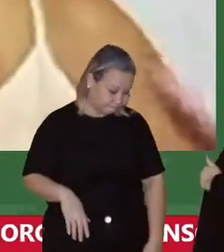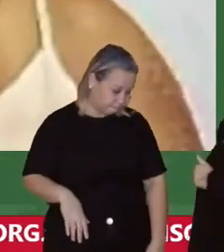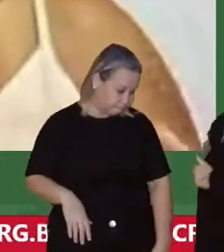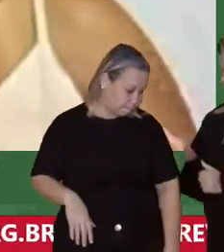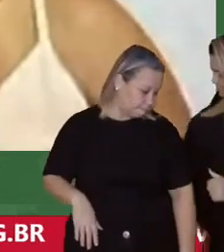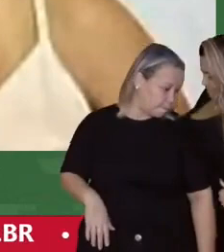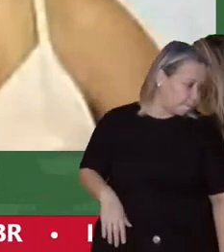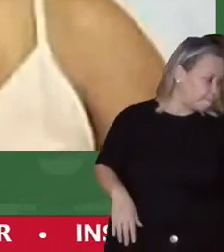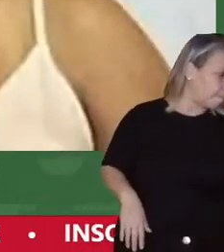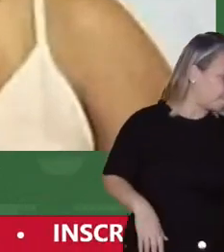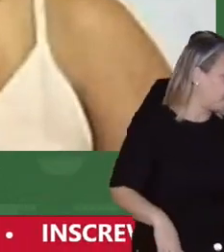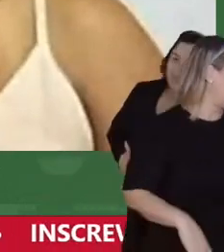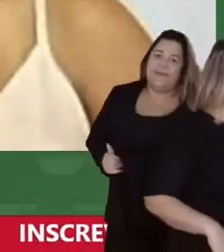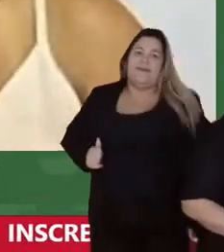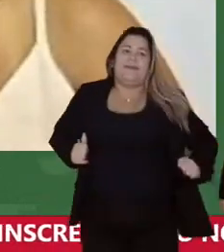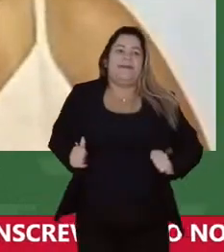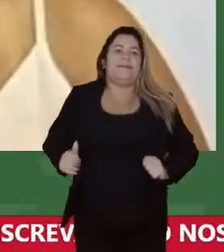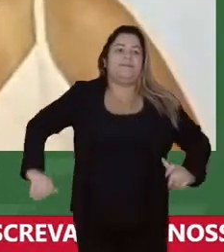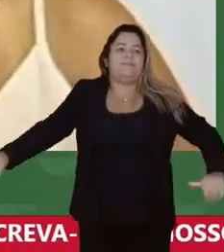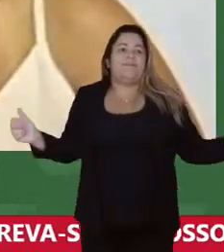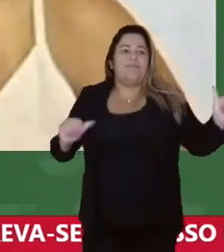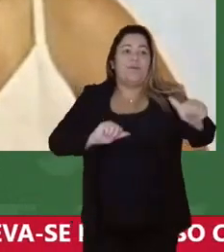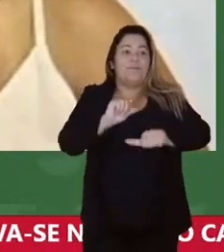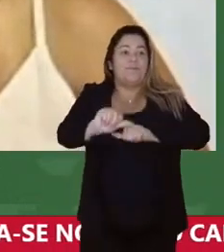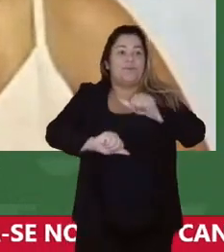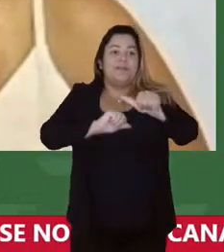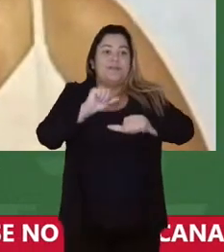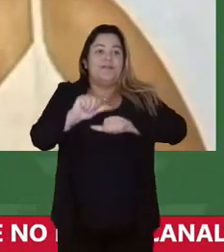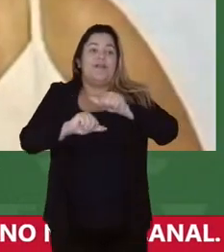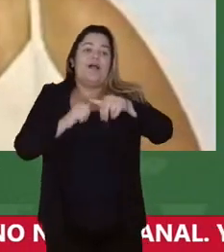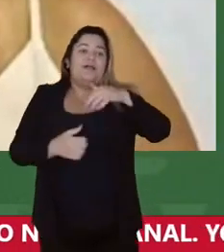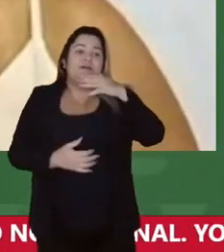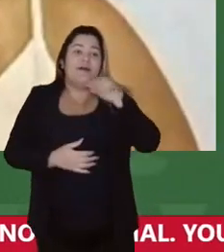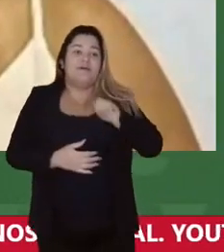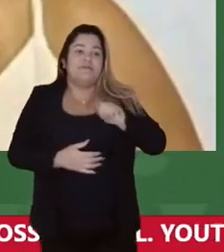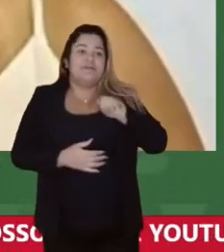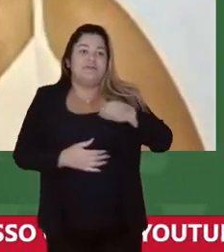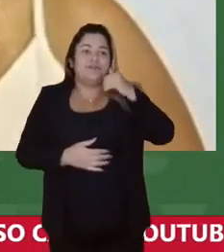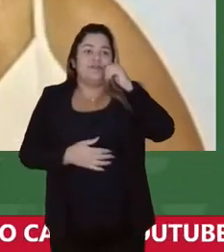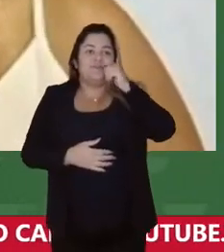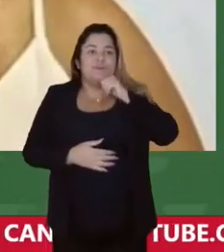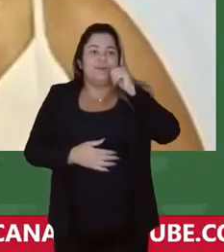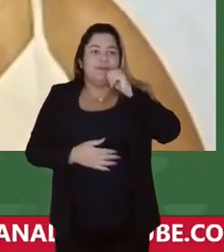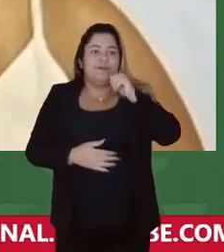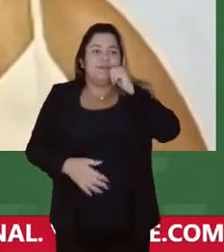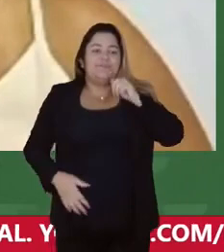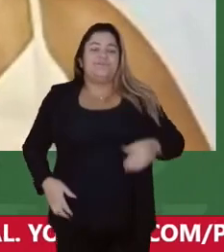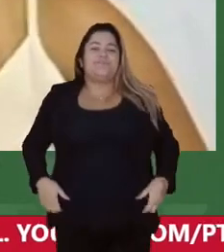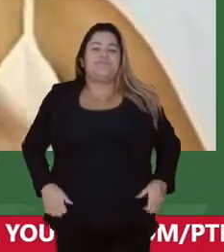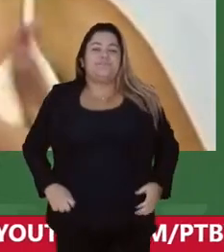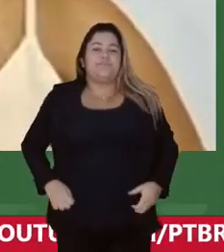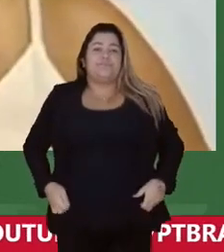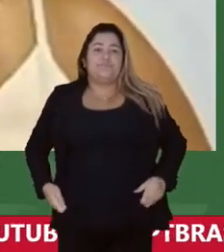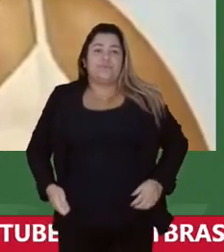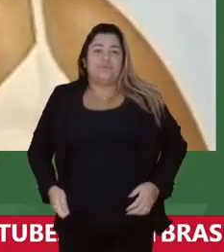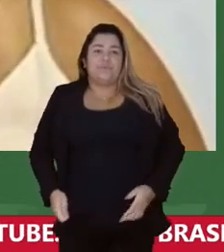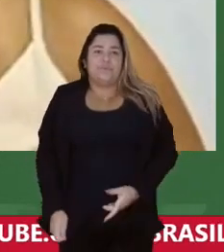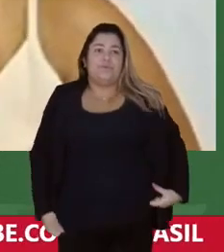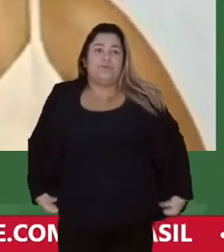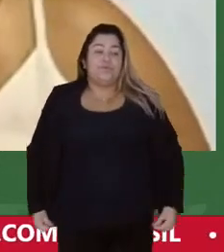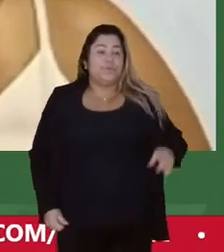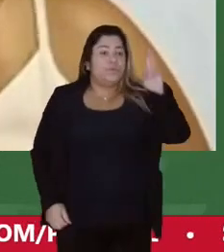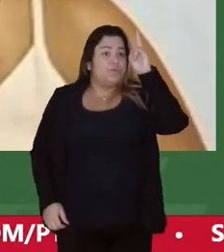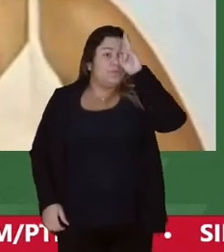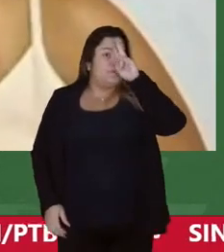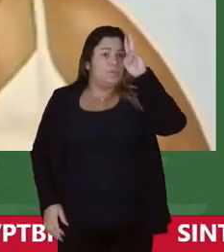mudança incrível para a vida das mulheres. É claro que de toda a história que a gente